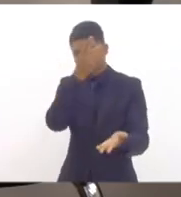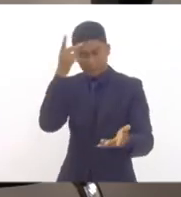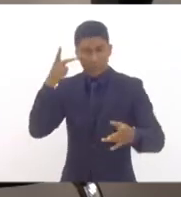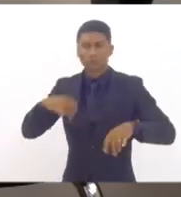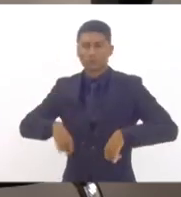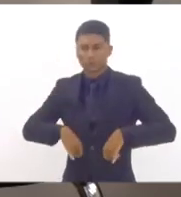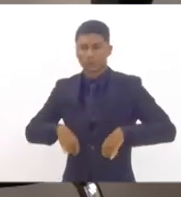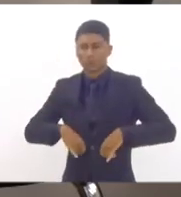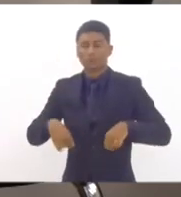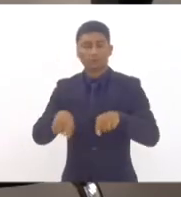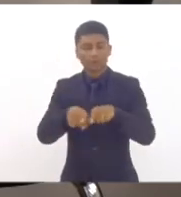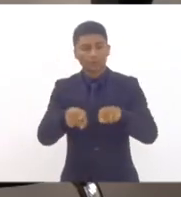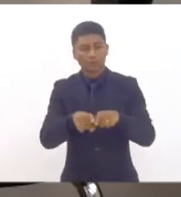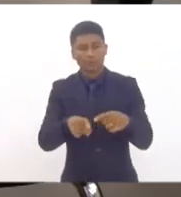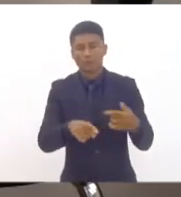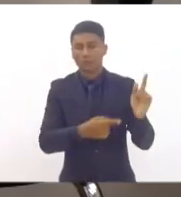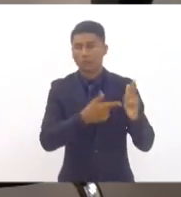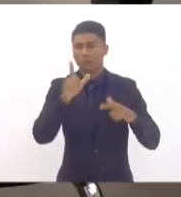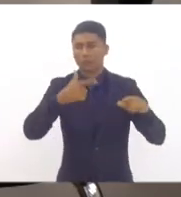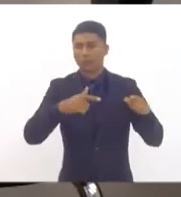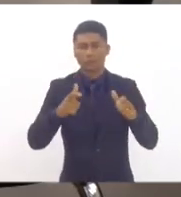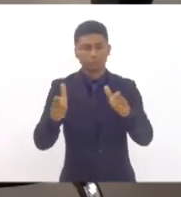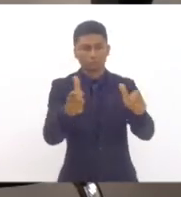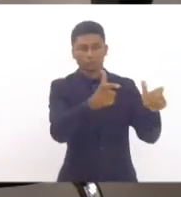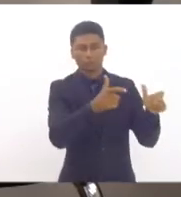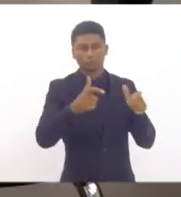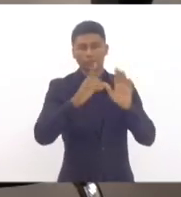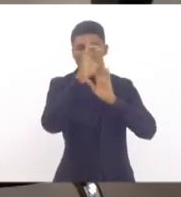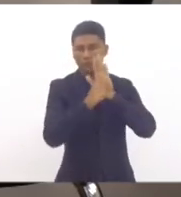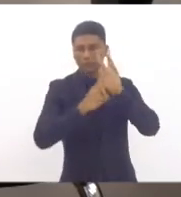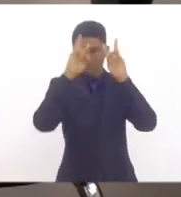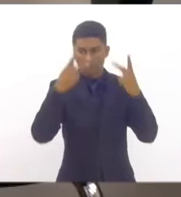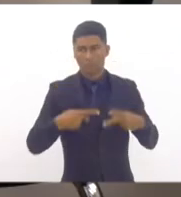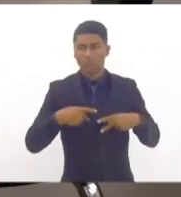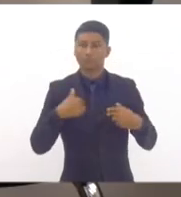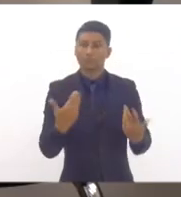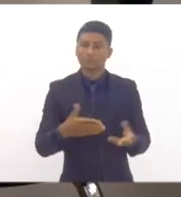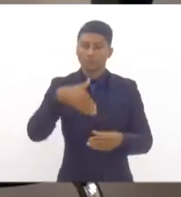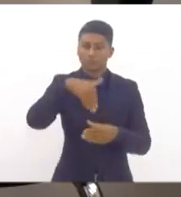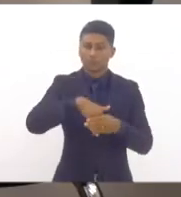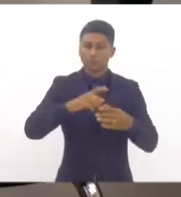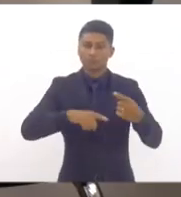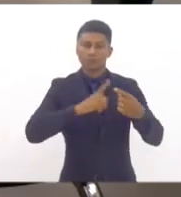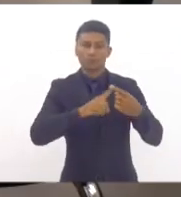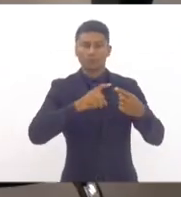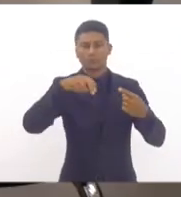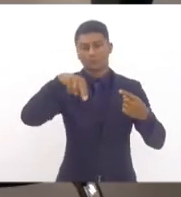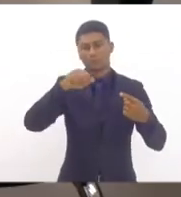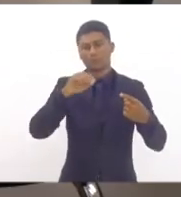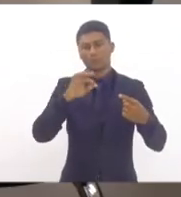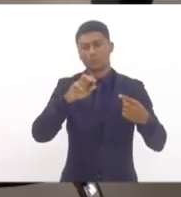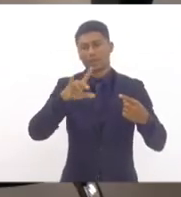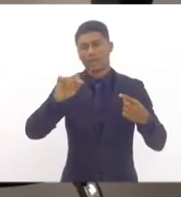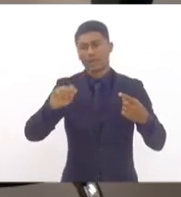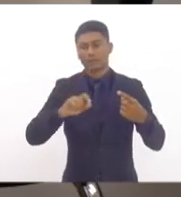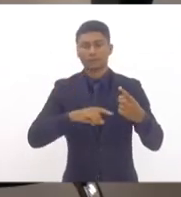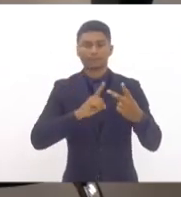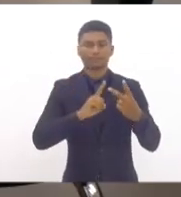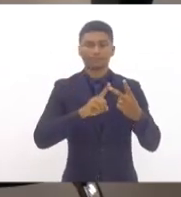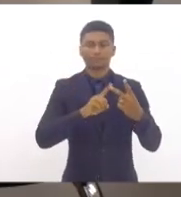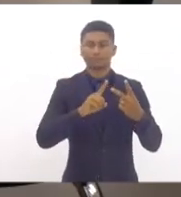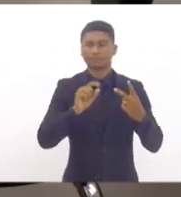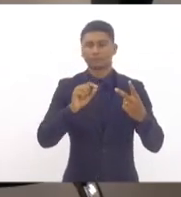de direitos humanos também no Rio de Janeiro e no Brasil. Então, o primeiro voto vai para Natália. Segundo voto vai